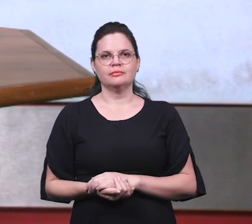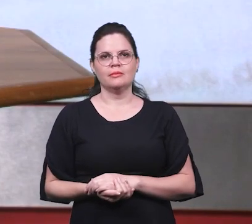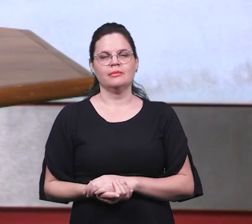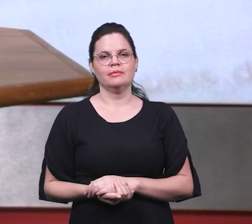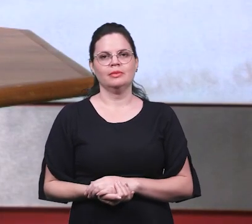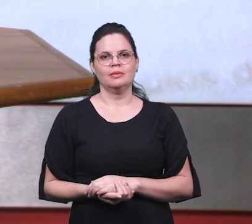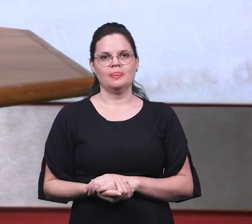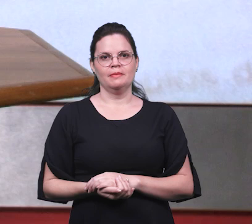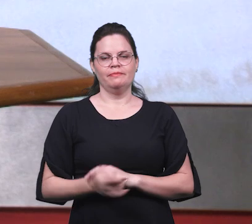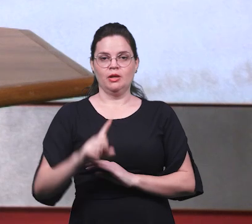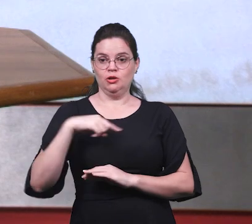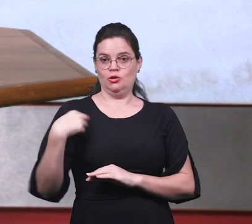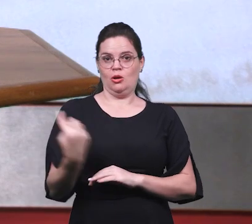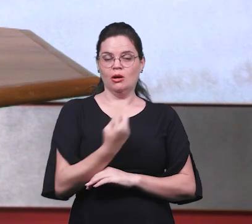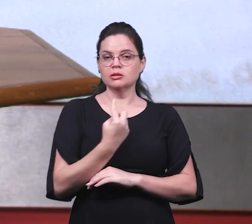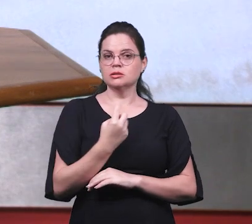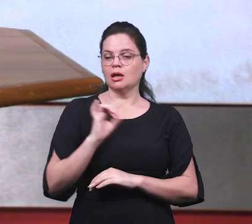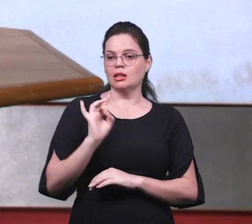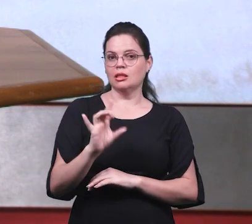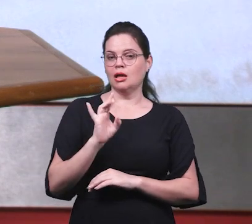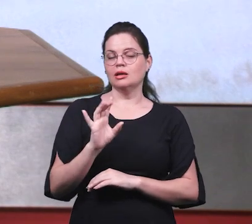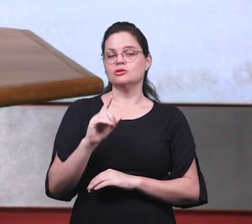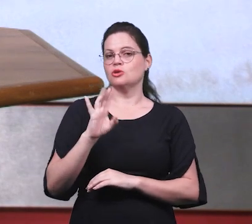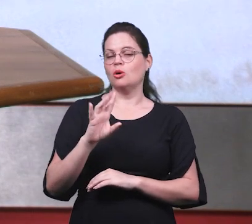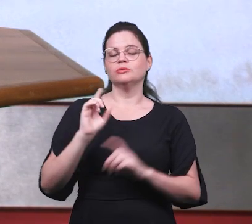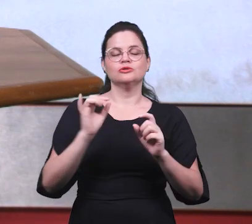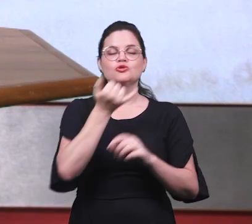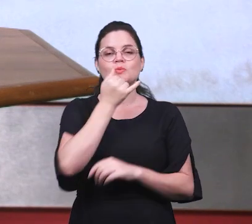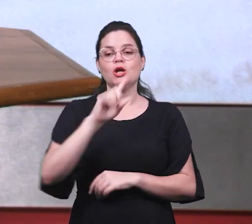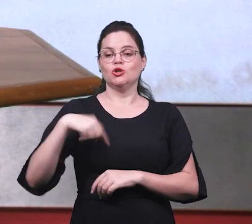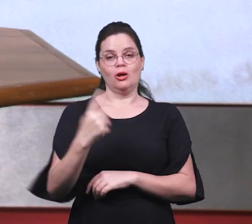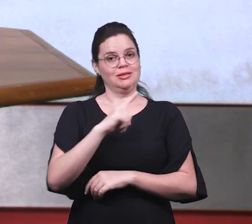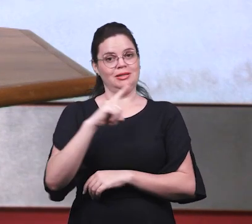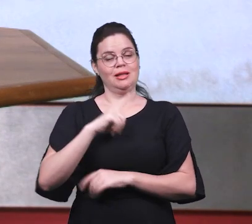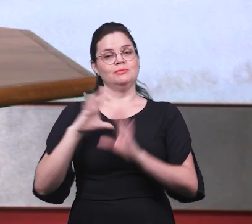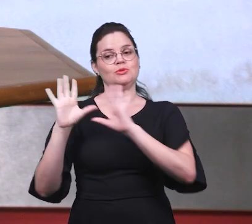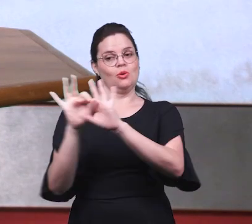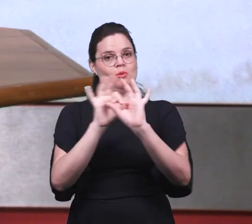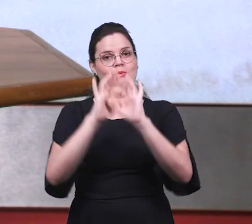Somente o que anda em comunhão e obediência a Deus poderá cumprir